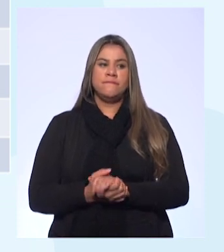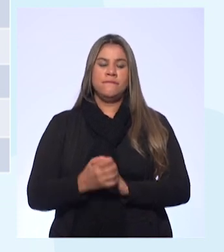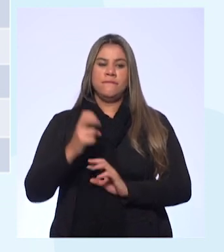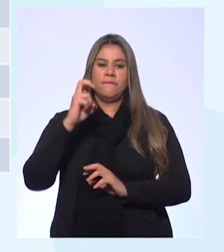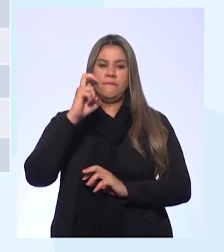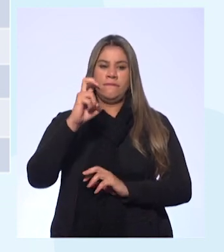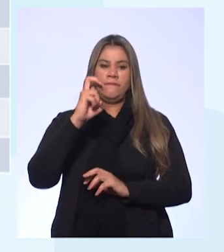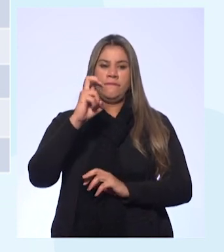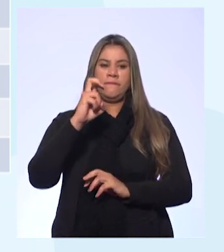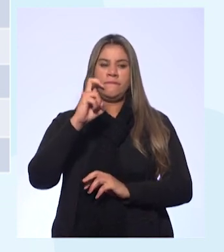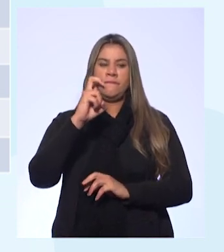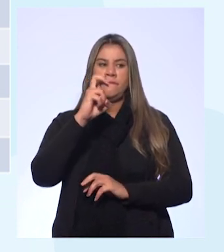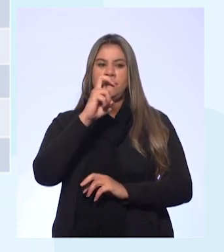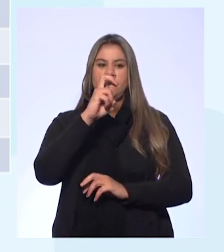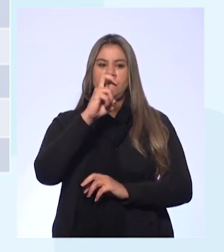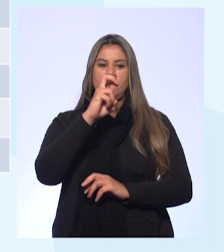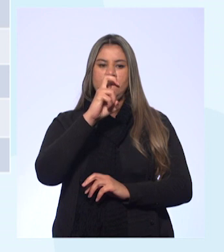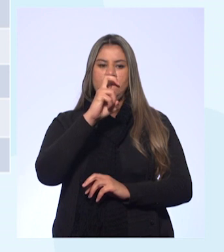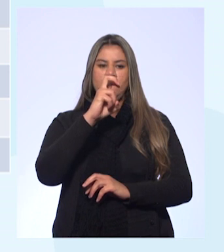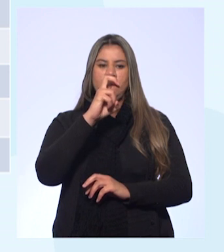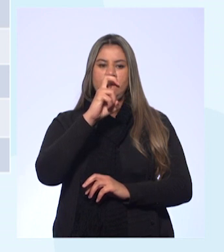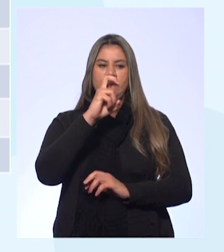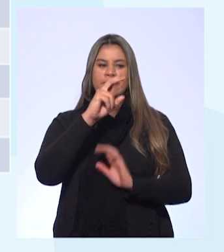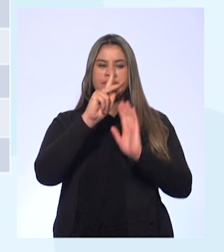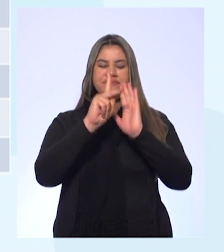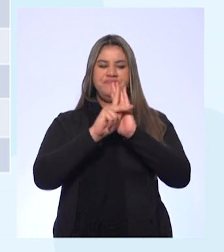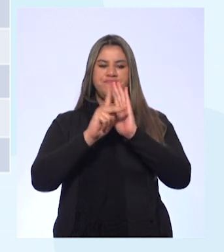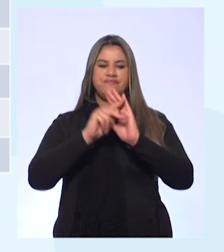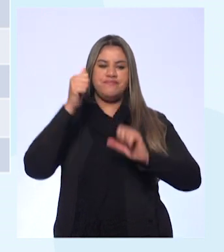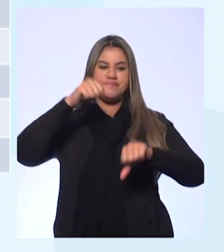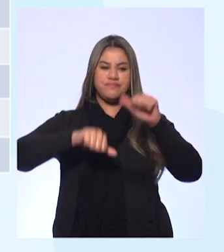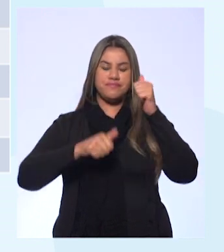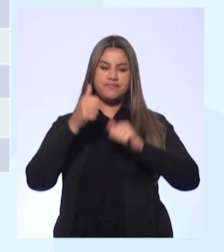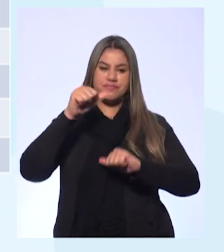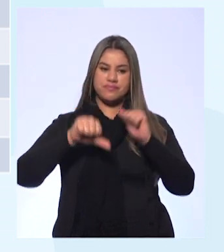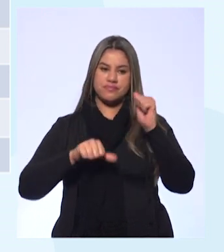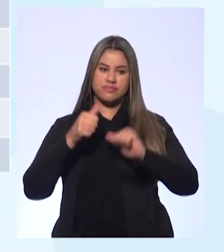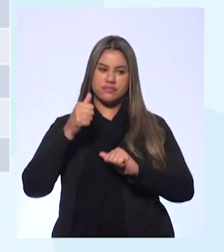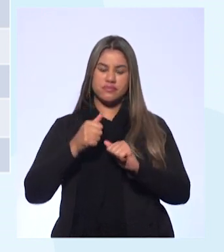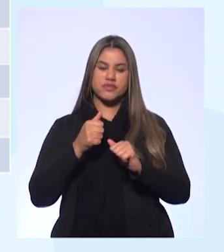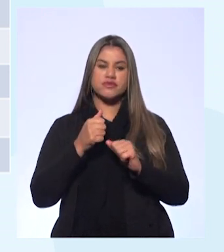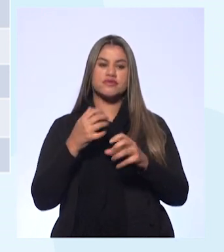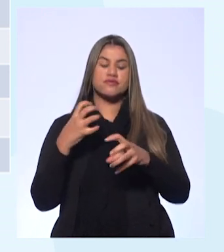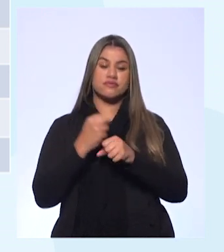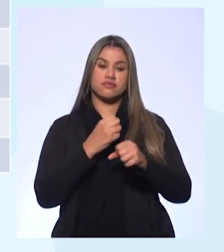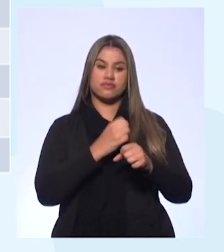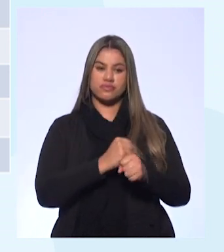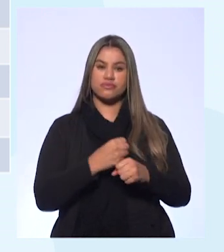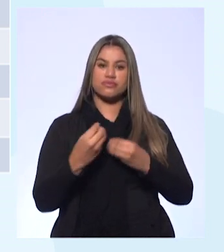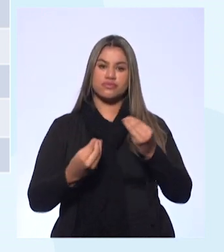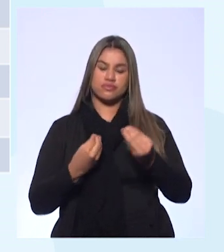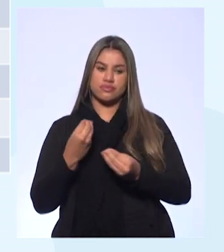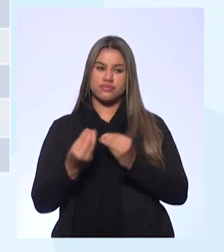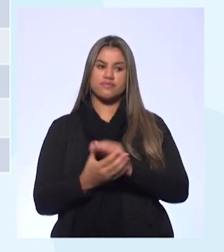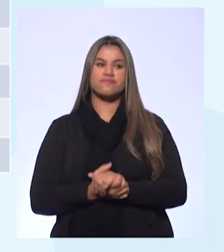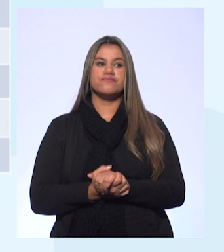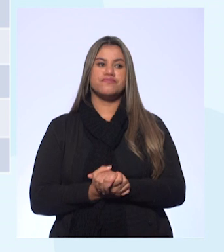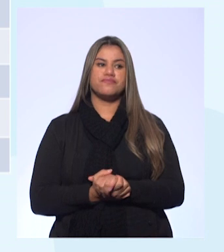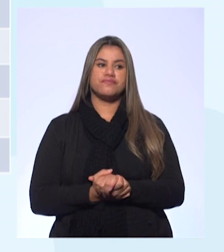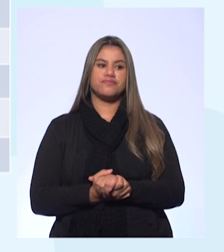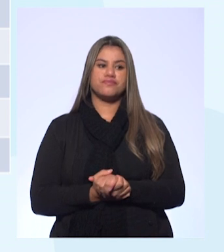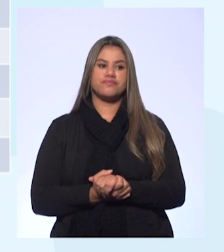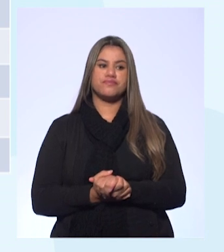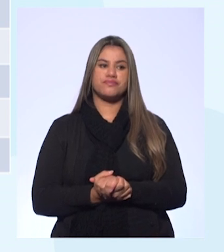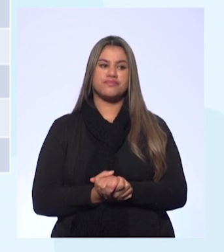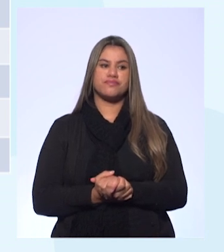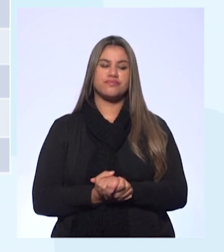né? 5 substâncias que nós vamos calcular fazer essa etapa. Então, primeiro que eu vou fazer lá, eu quero a quantidade de